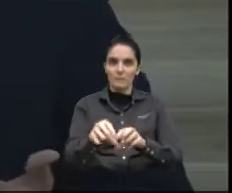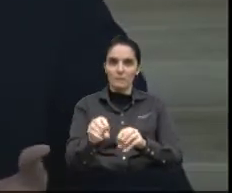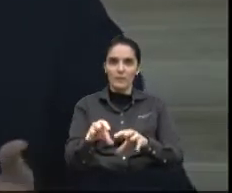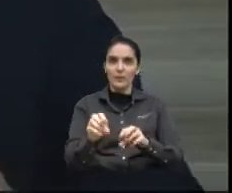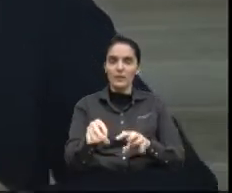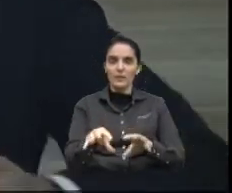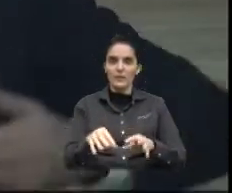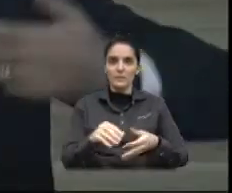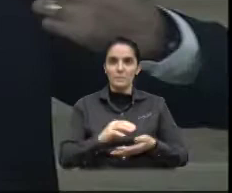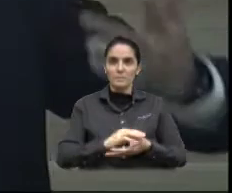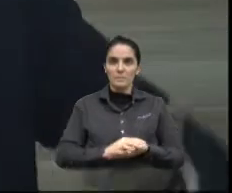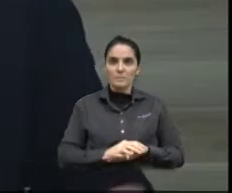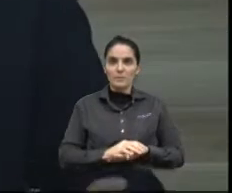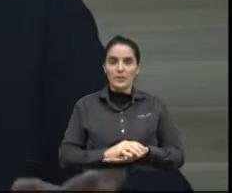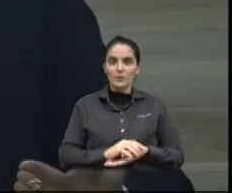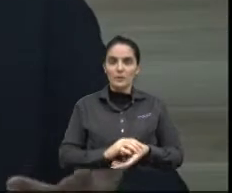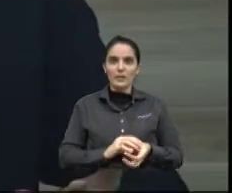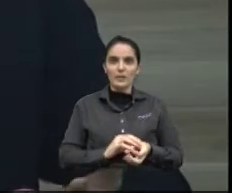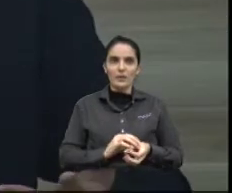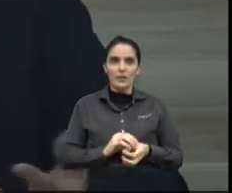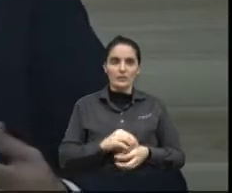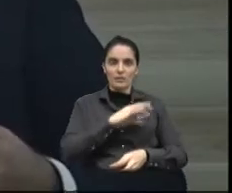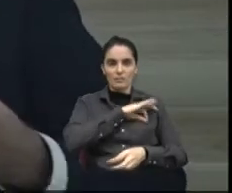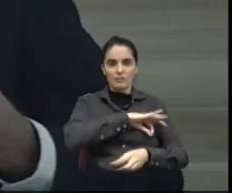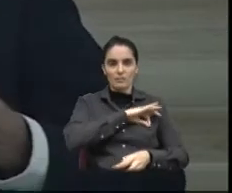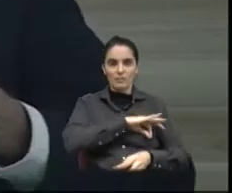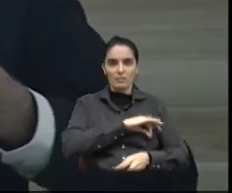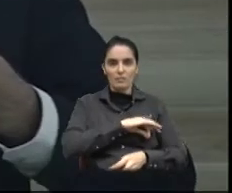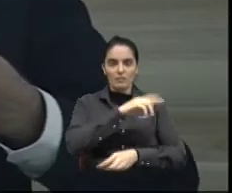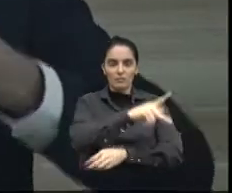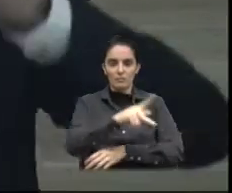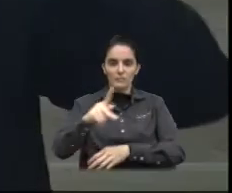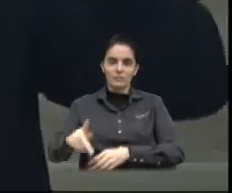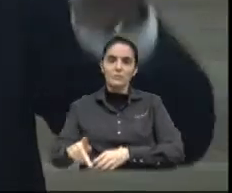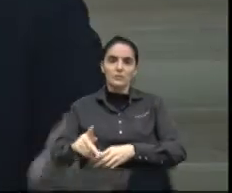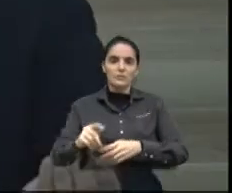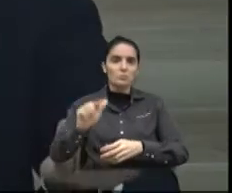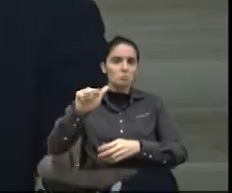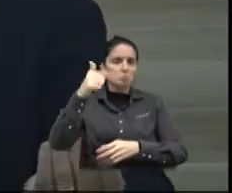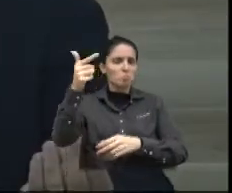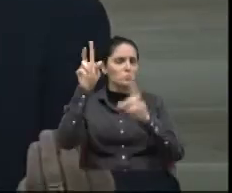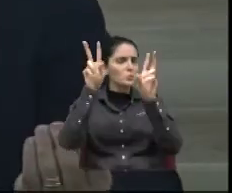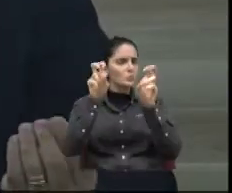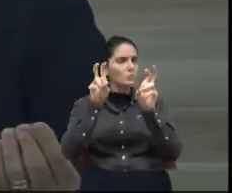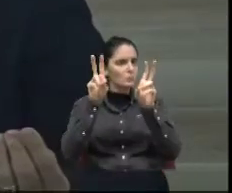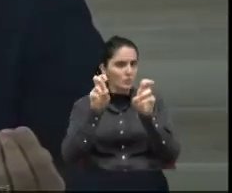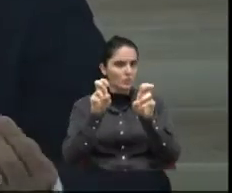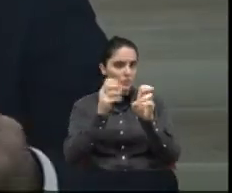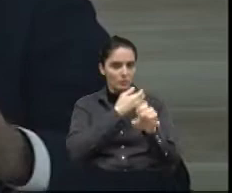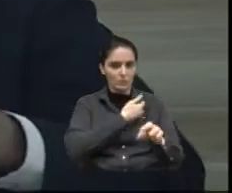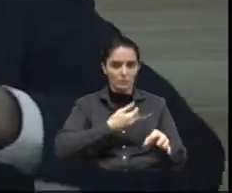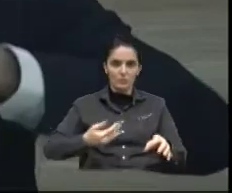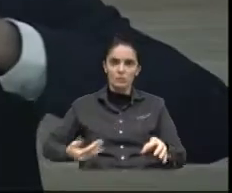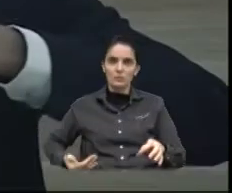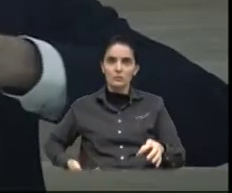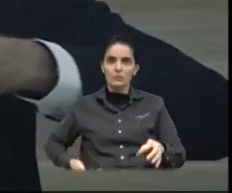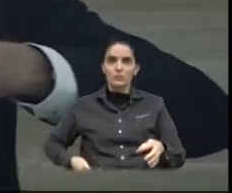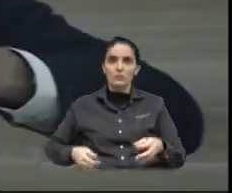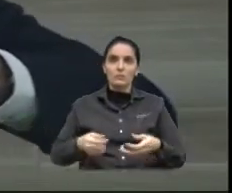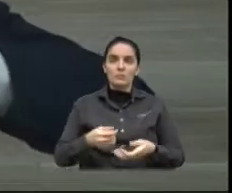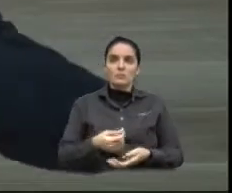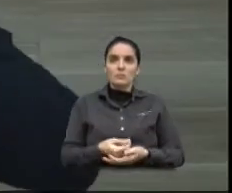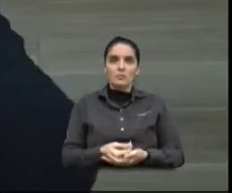escolas os salários dos professores então existem outros assuntos para o governador se